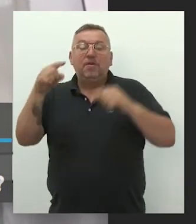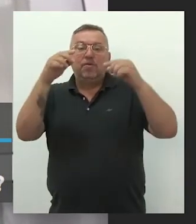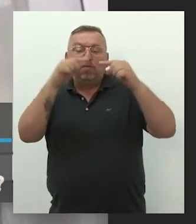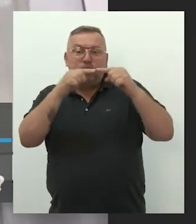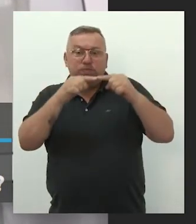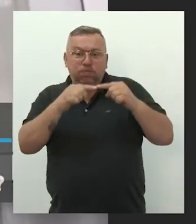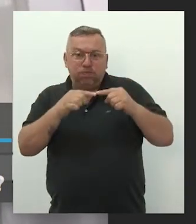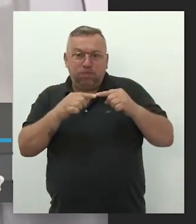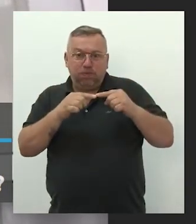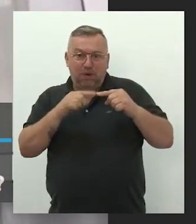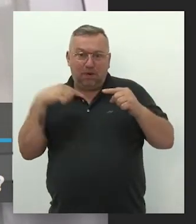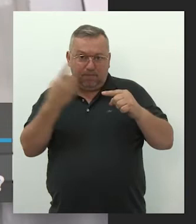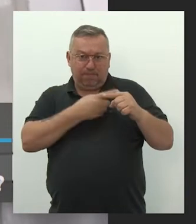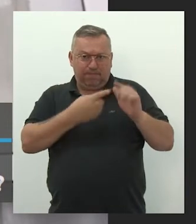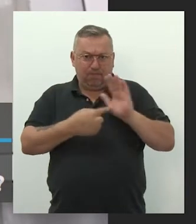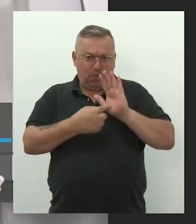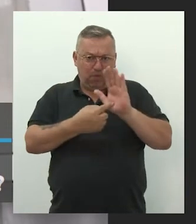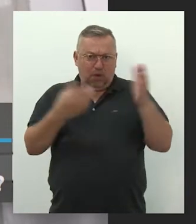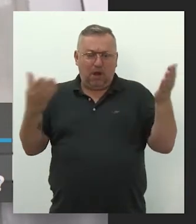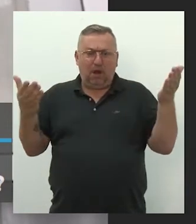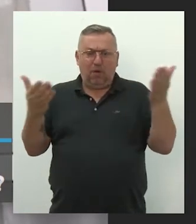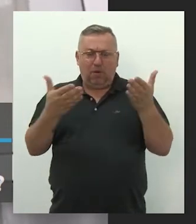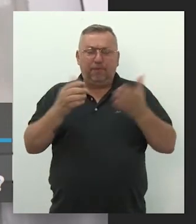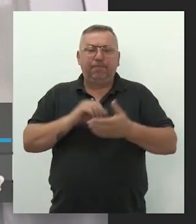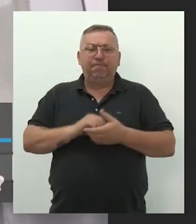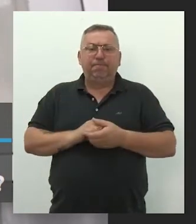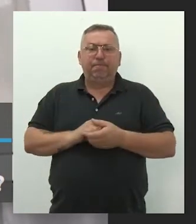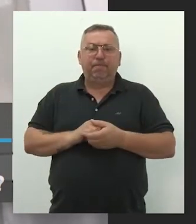as situações que nós vamos mostrar a seguir